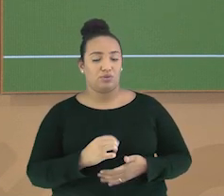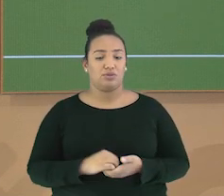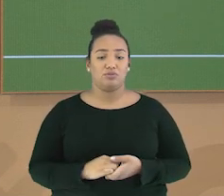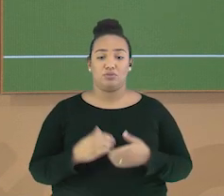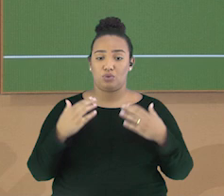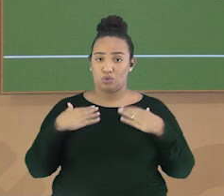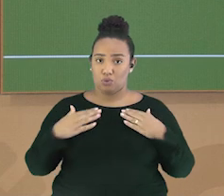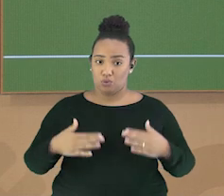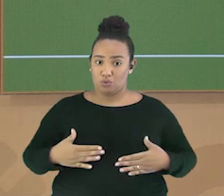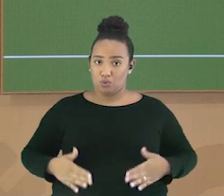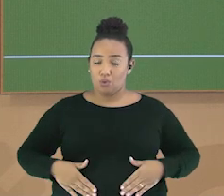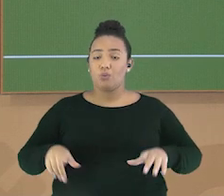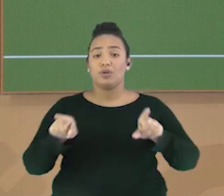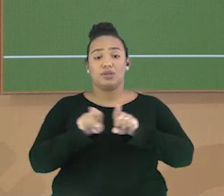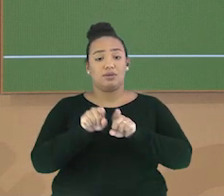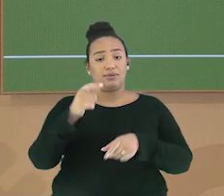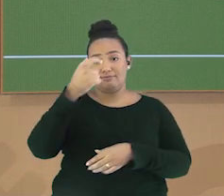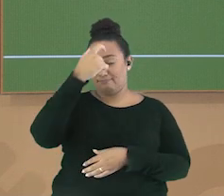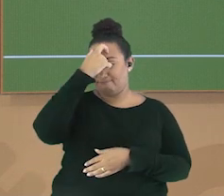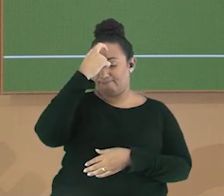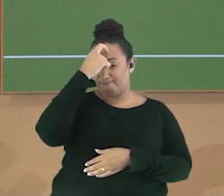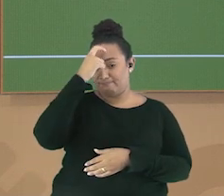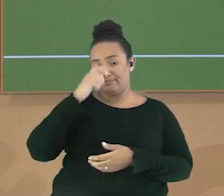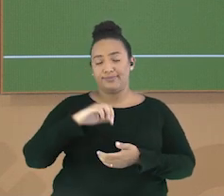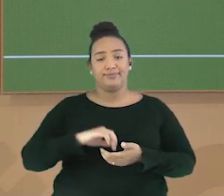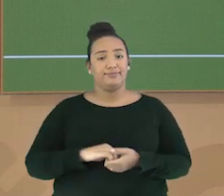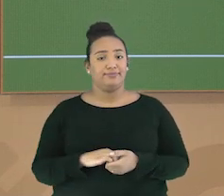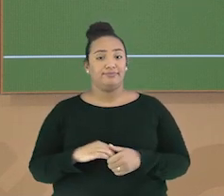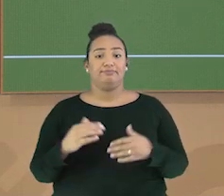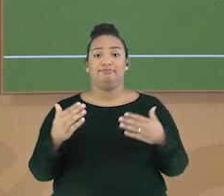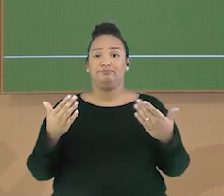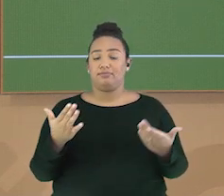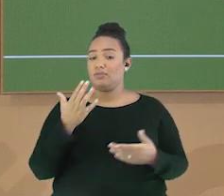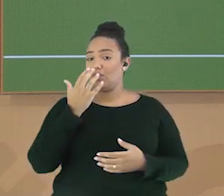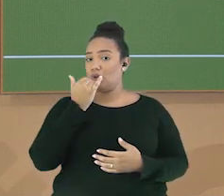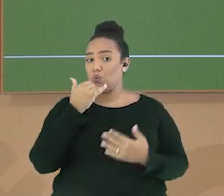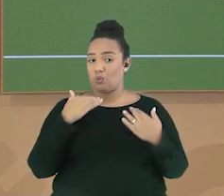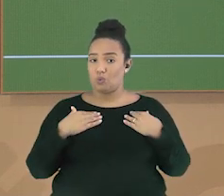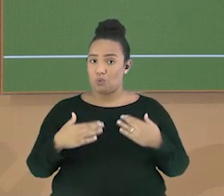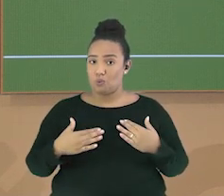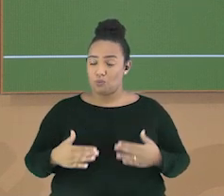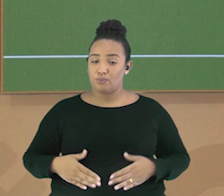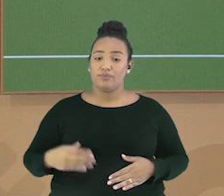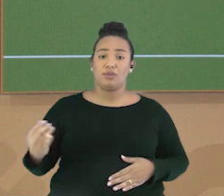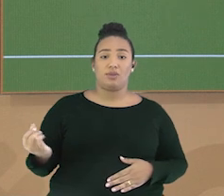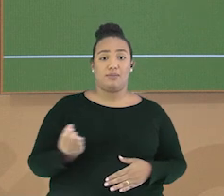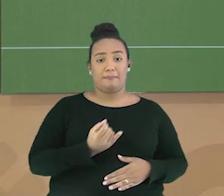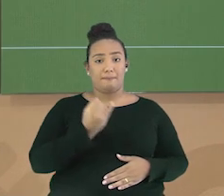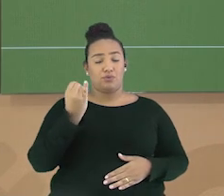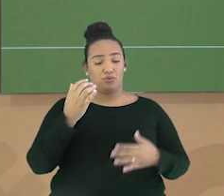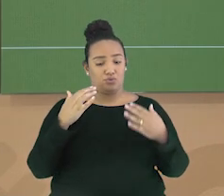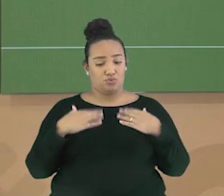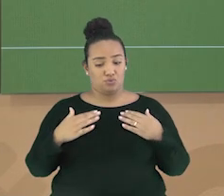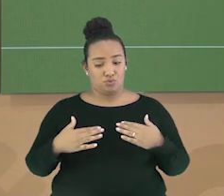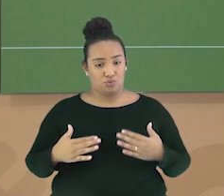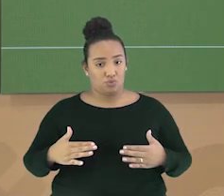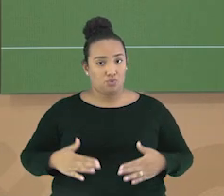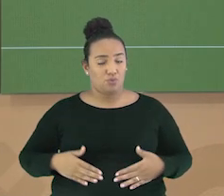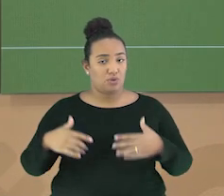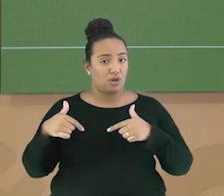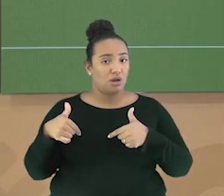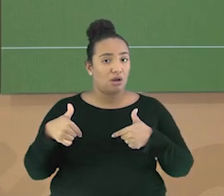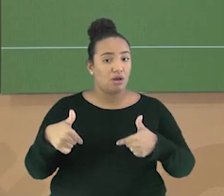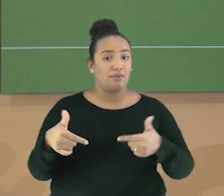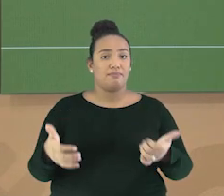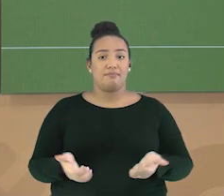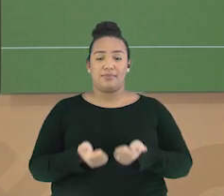muito importantes para o funcionamento do nosso corpo durante o longo da nossa vida. A quantidade